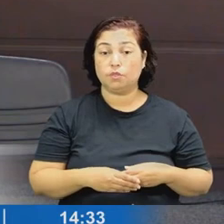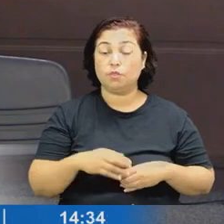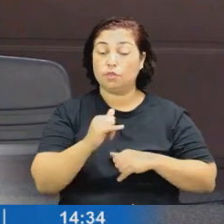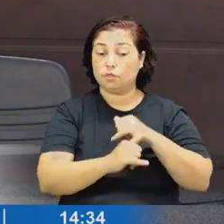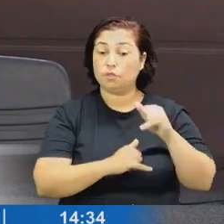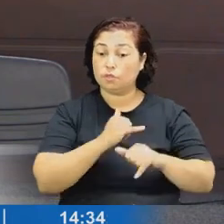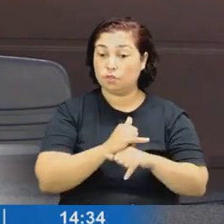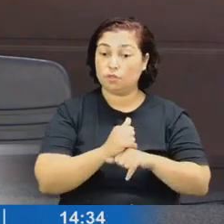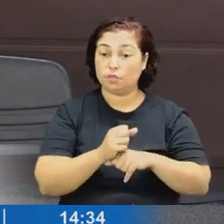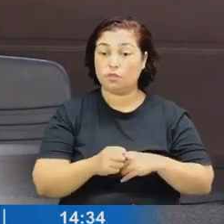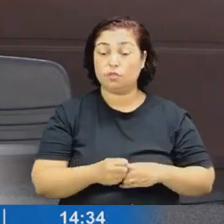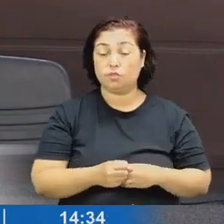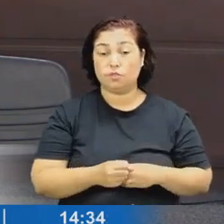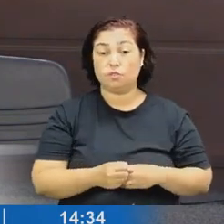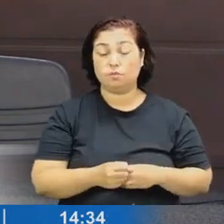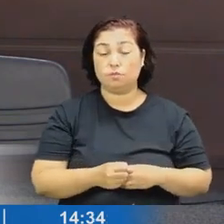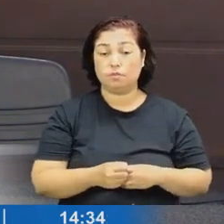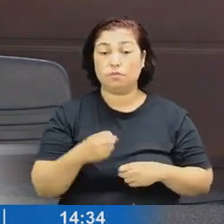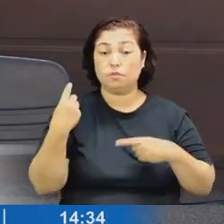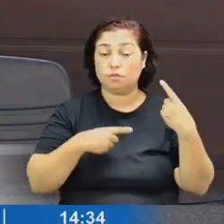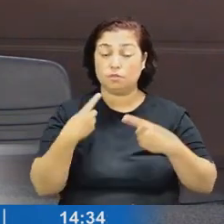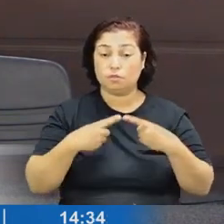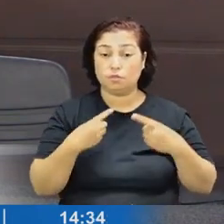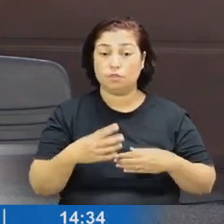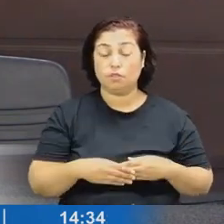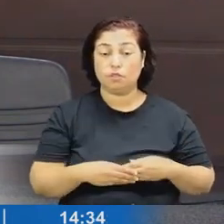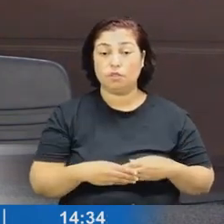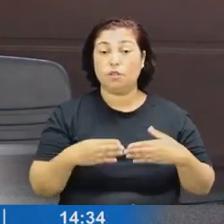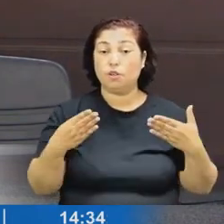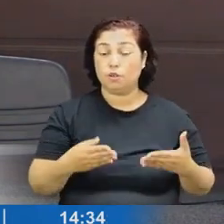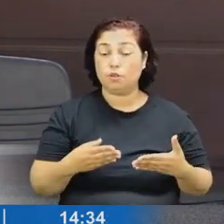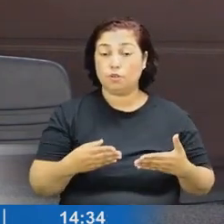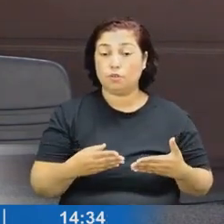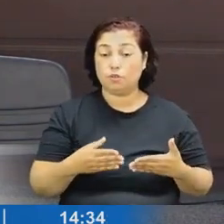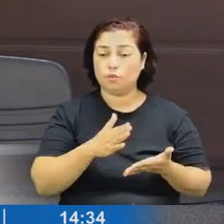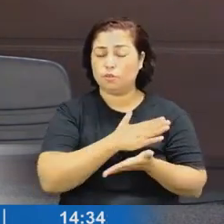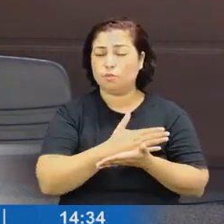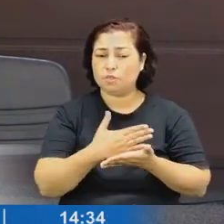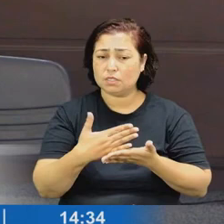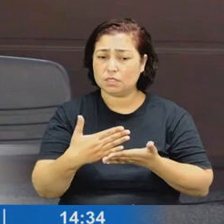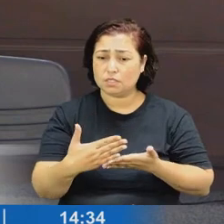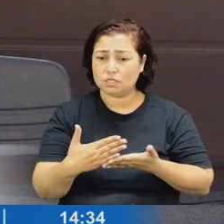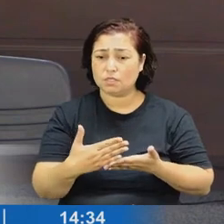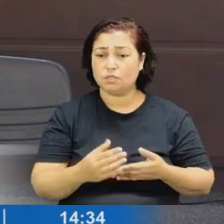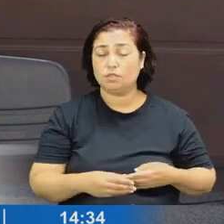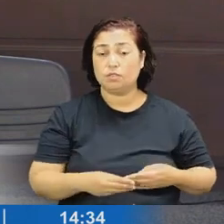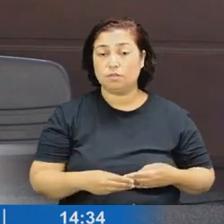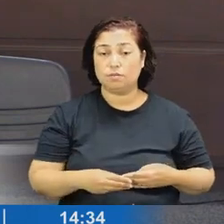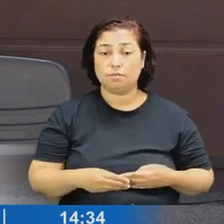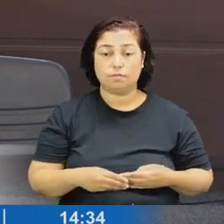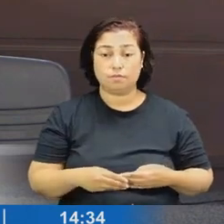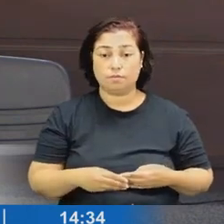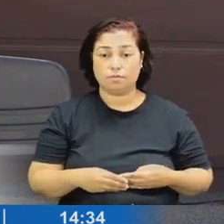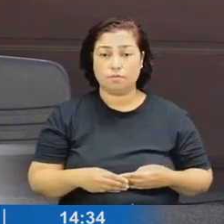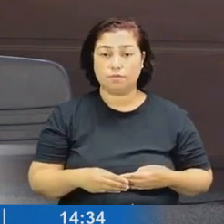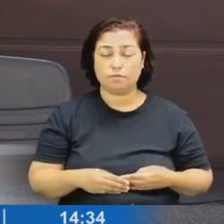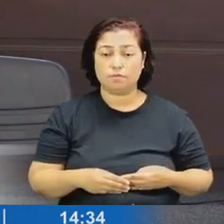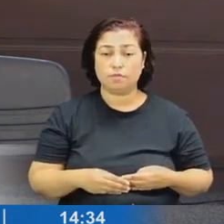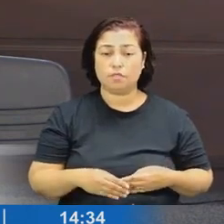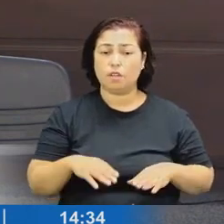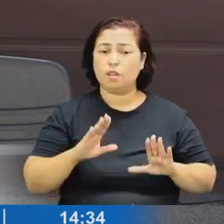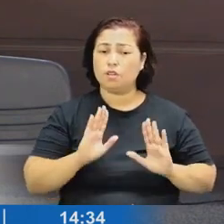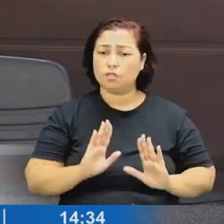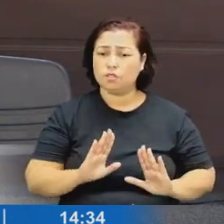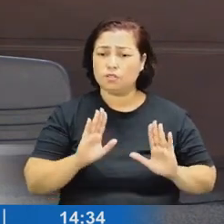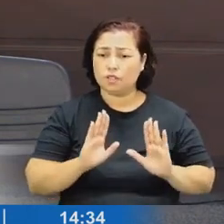do que no mundo político então o mundo político hoje ainda tá engatinhando né ainda tá engatinhando devagarzinho como que